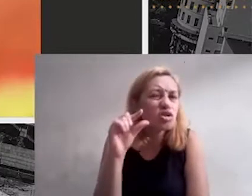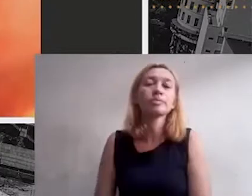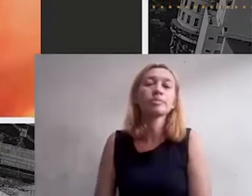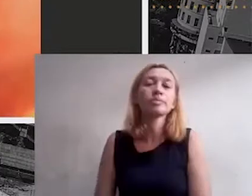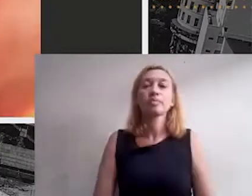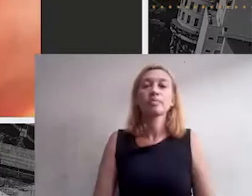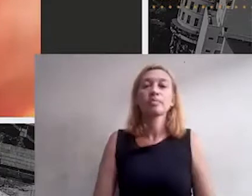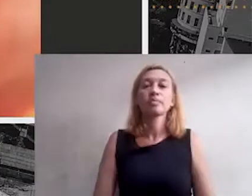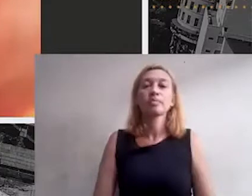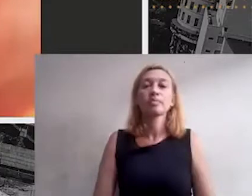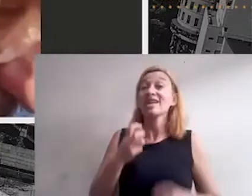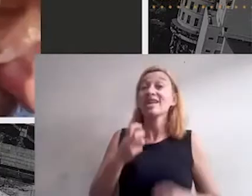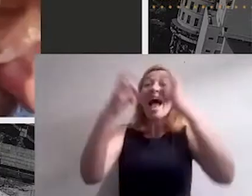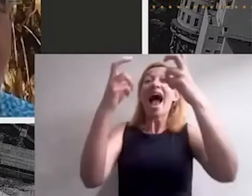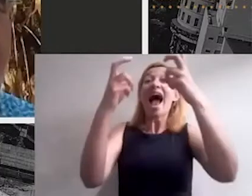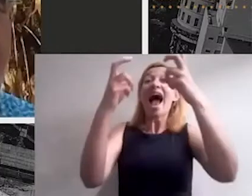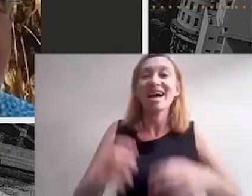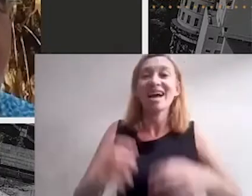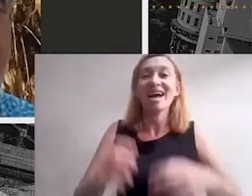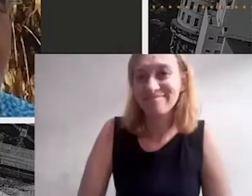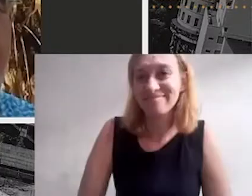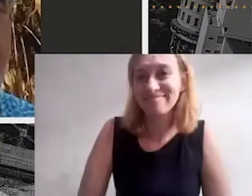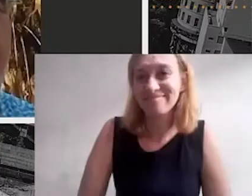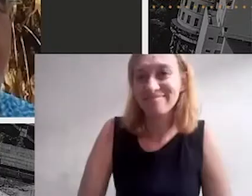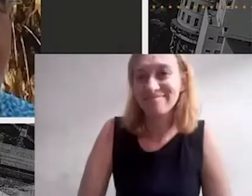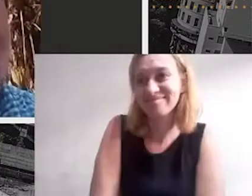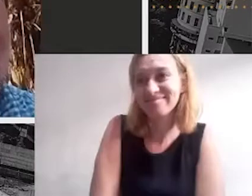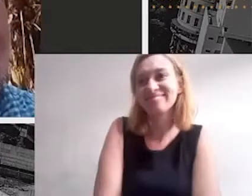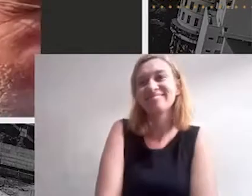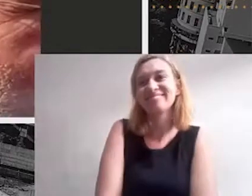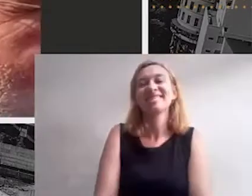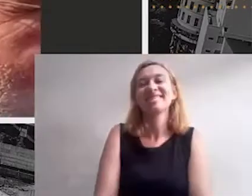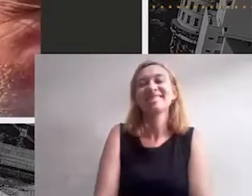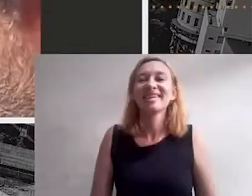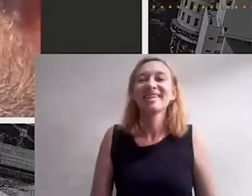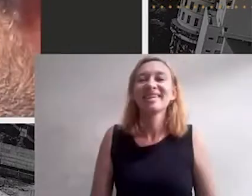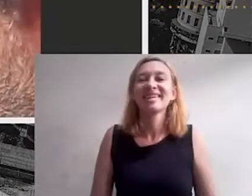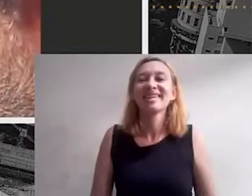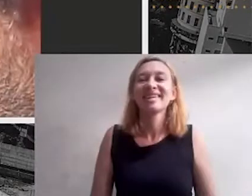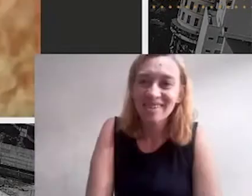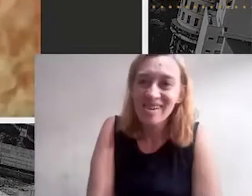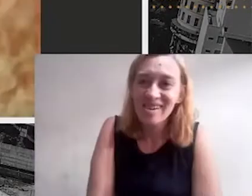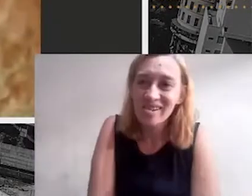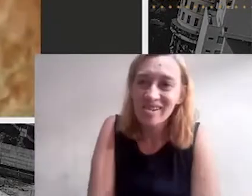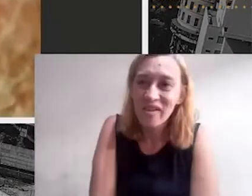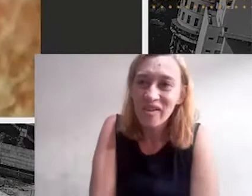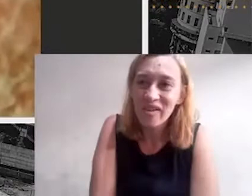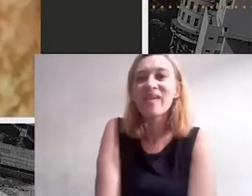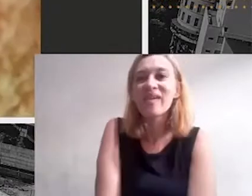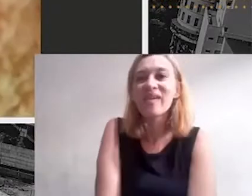hein? Vou falar alto. É a capa do disco do Pink Floyd.